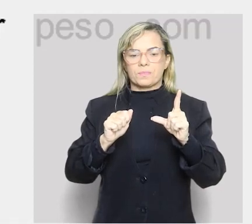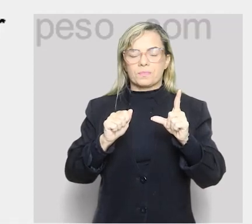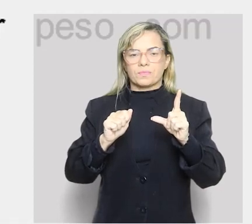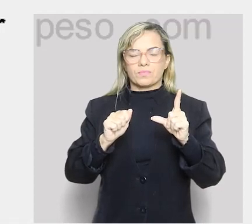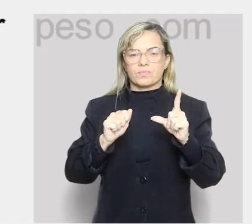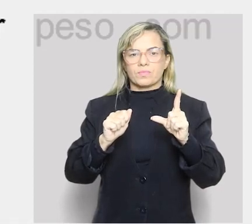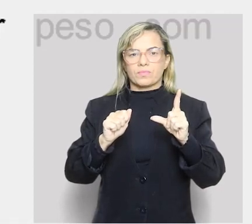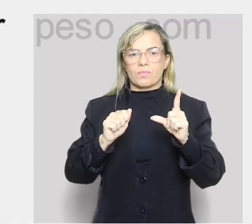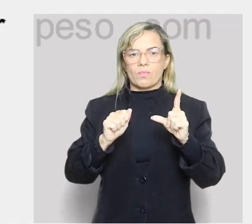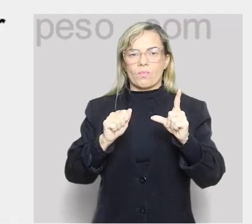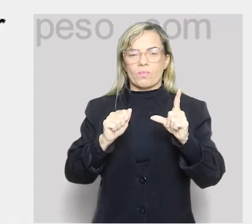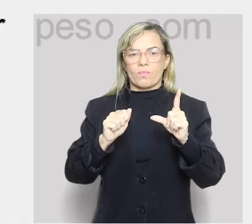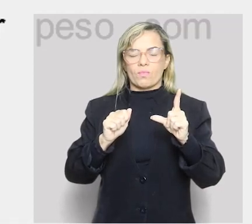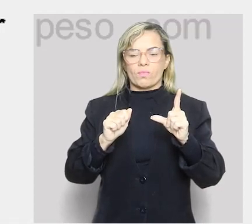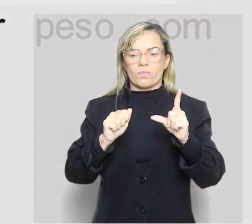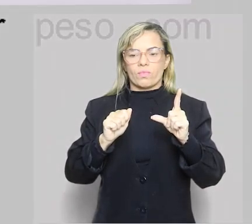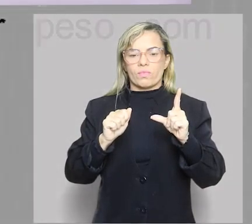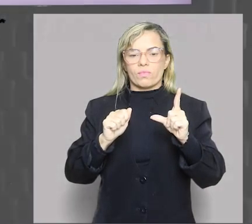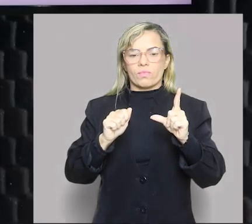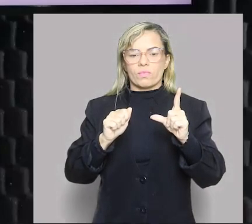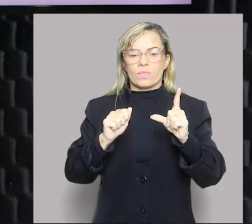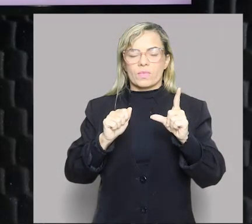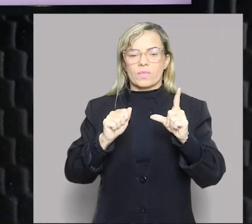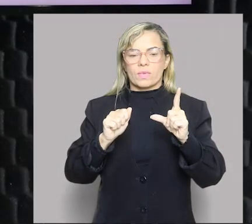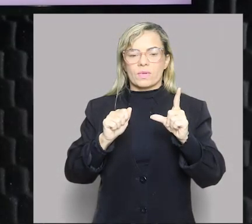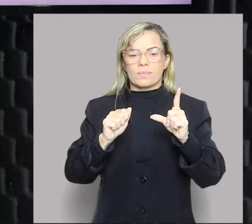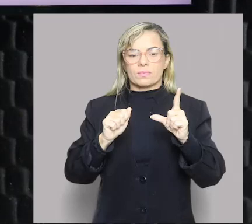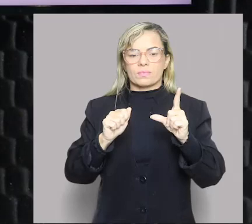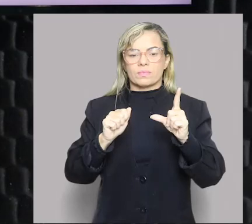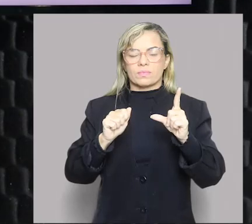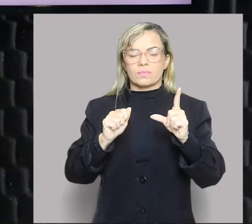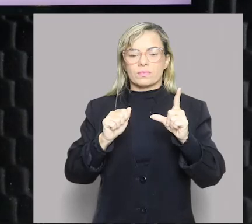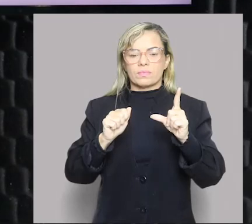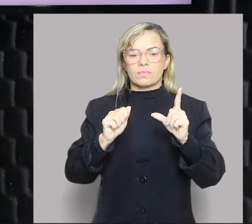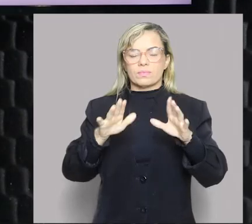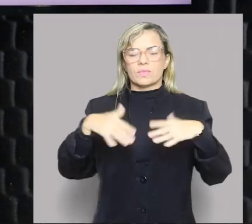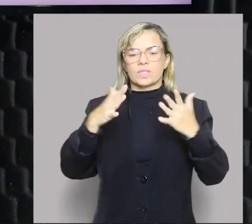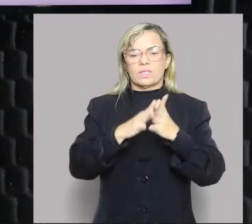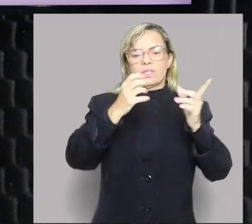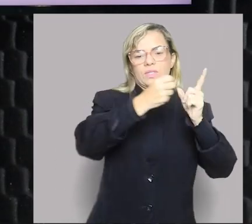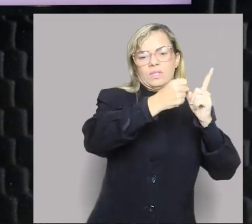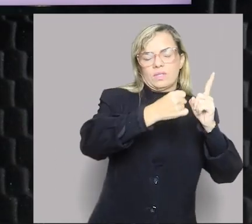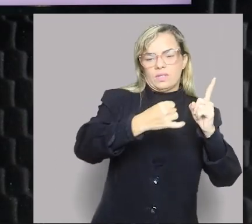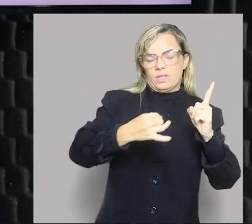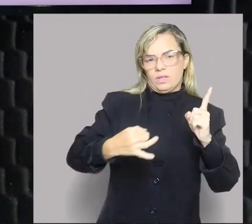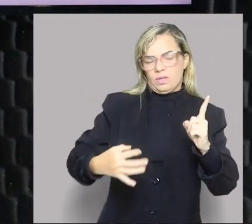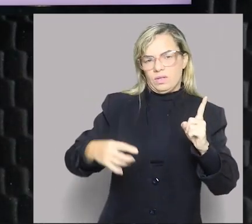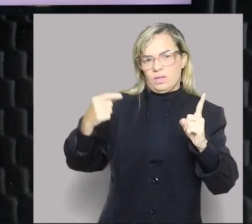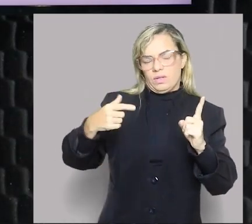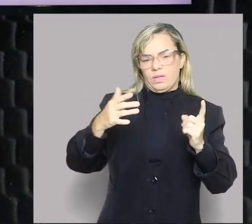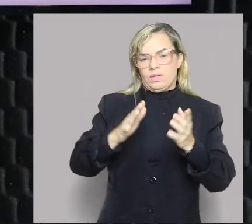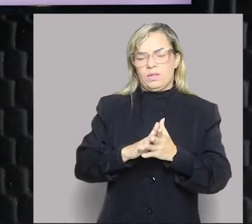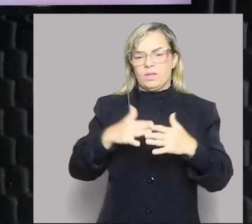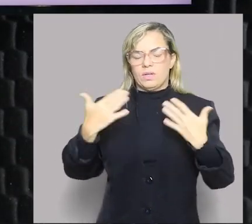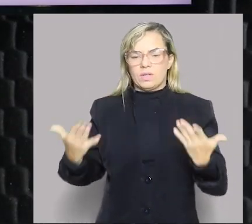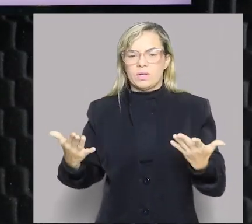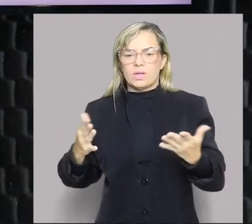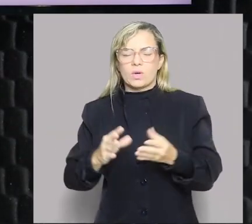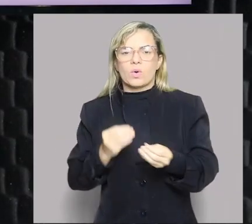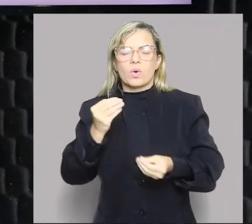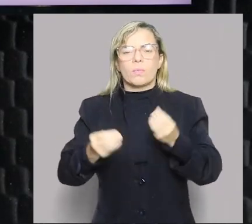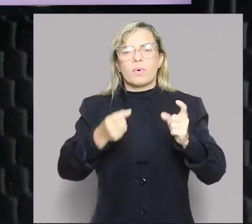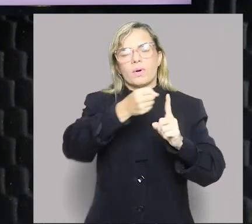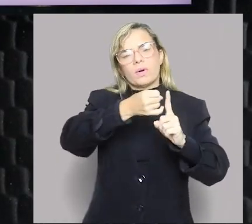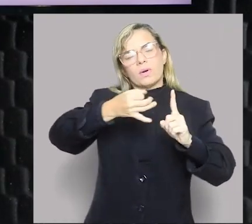orientações sobre a síndrome da compulsão alimentar. Ele descreve a síndrome, ele tem